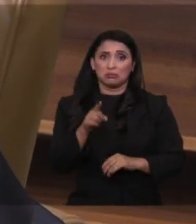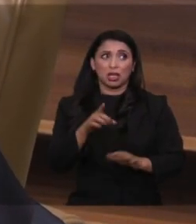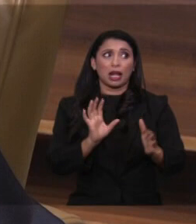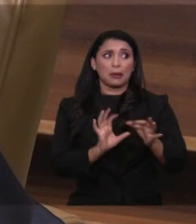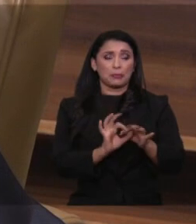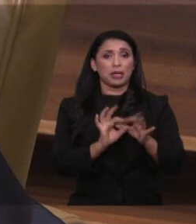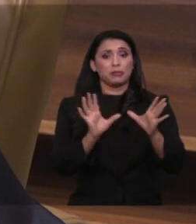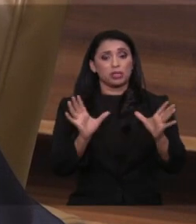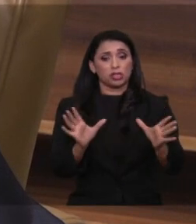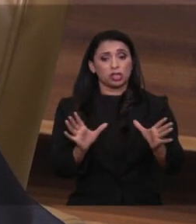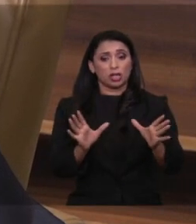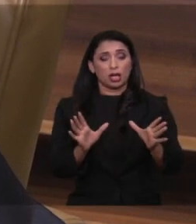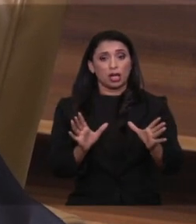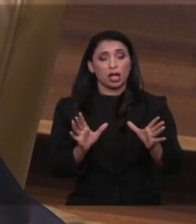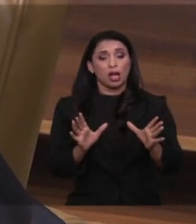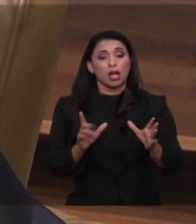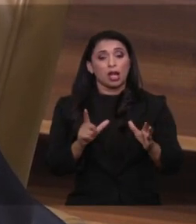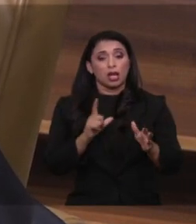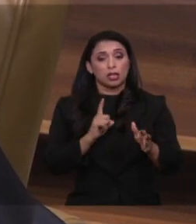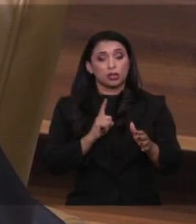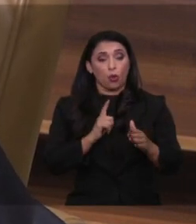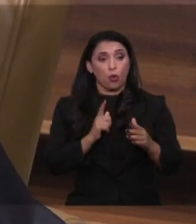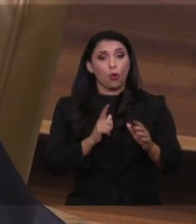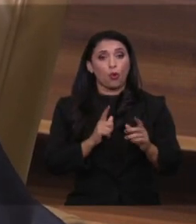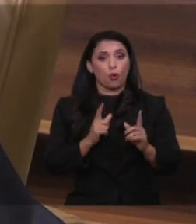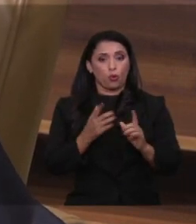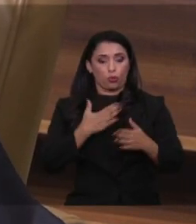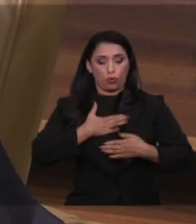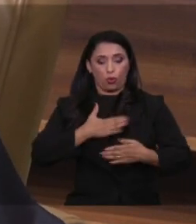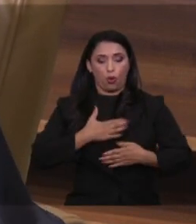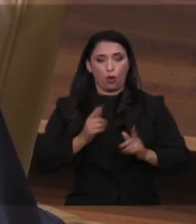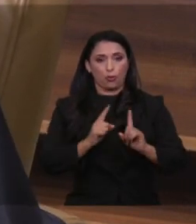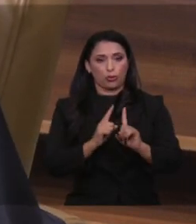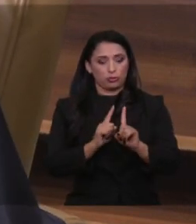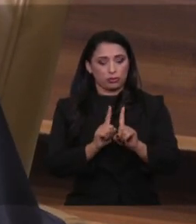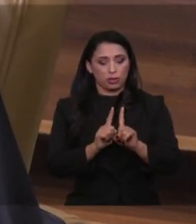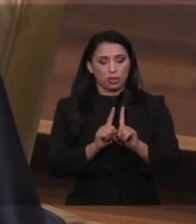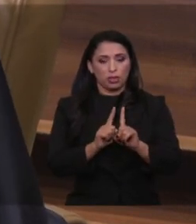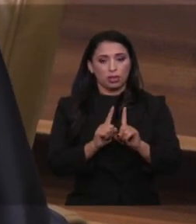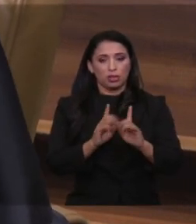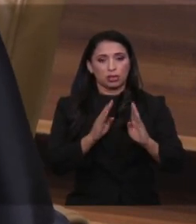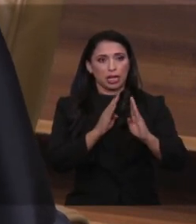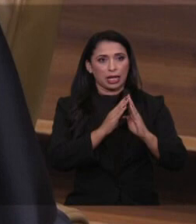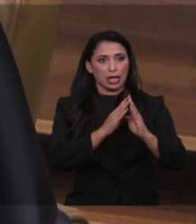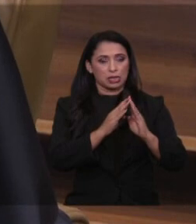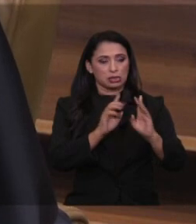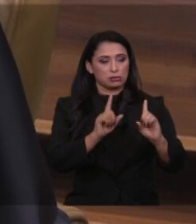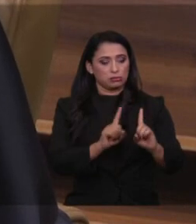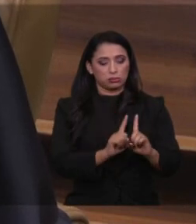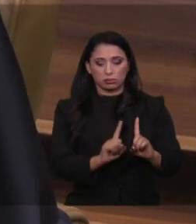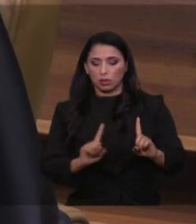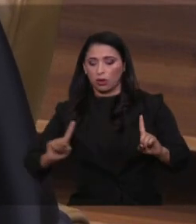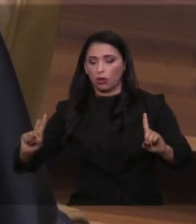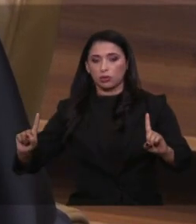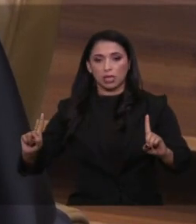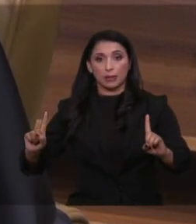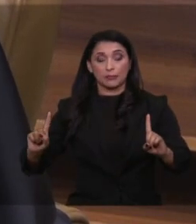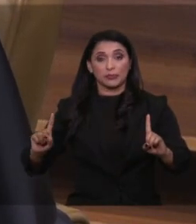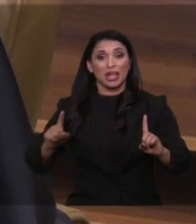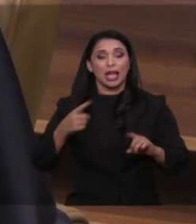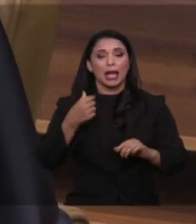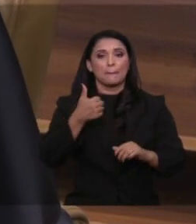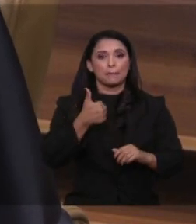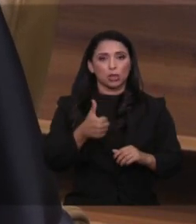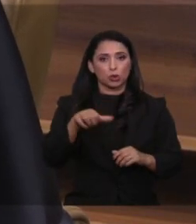não com o nome desquite, mas a separação de corpos. A separação de corpos. Em